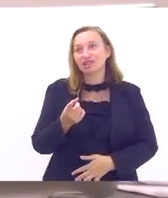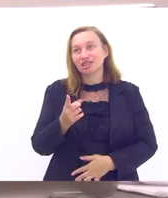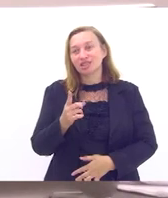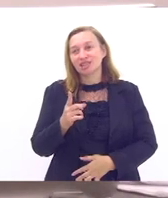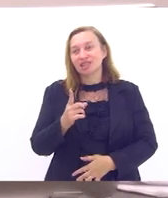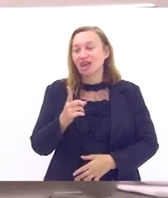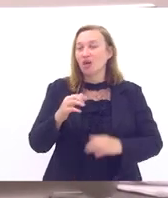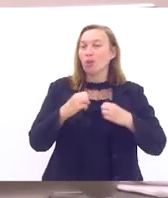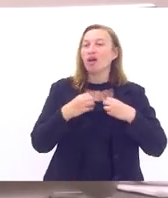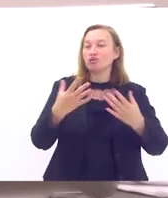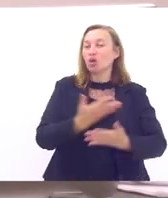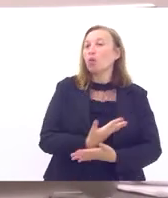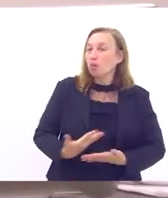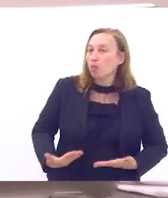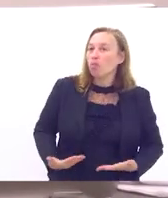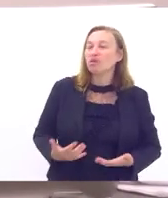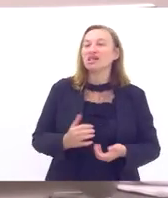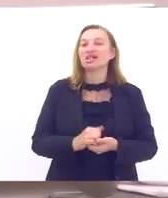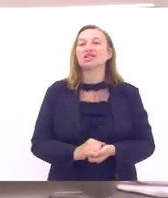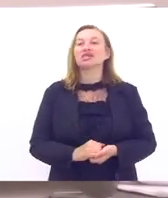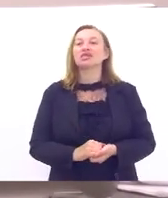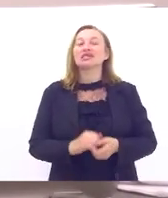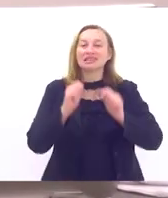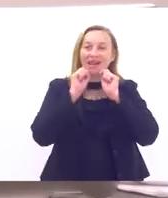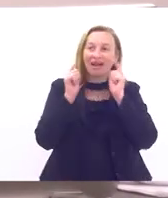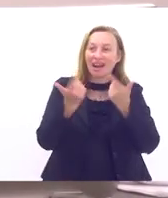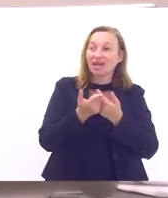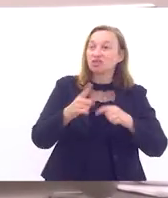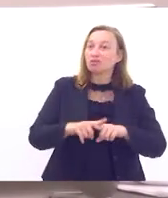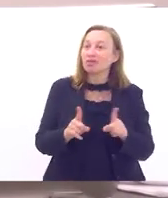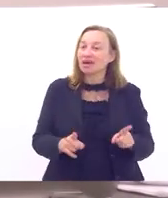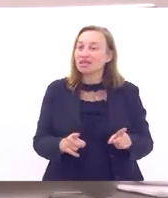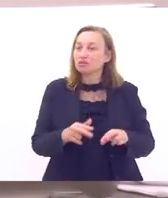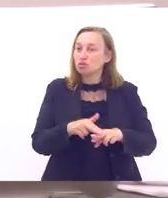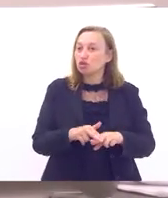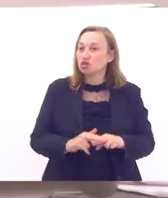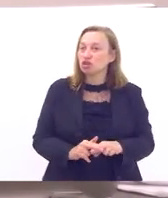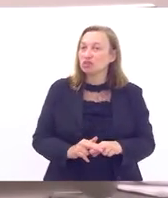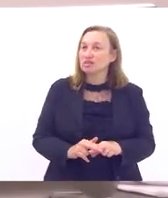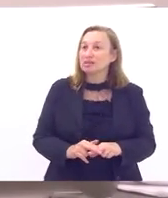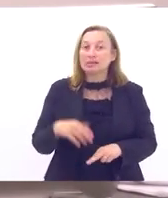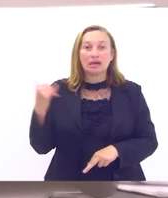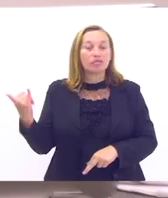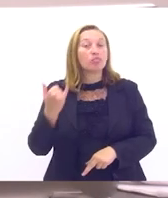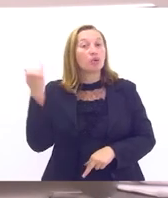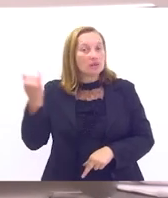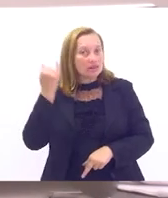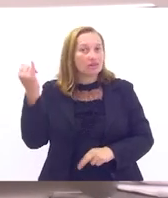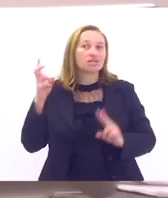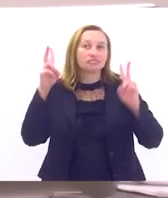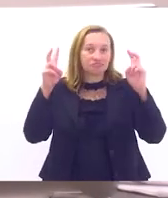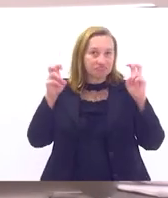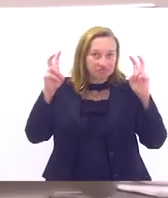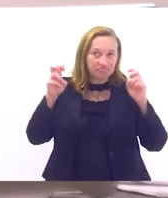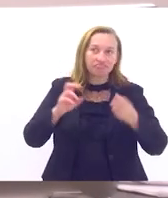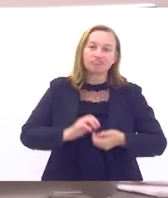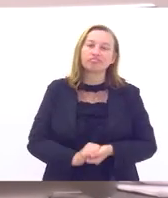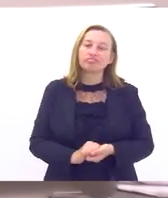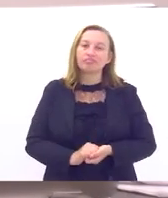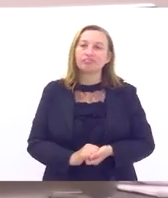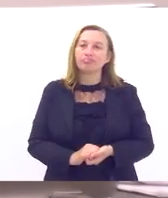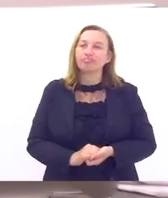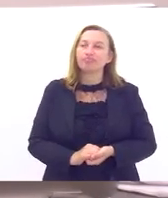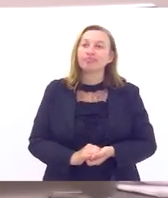numa audiência pública ou na LERJ, mas em função da importância do tema, né? É um tema que